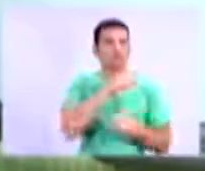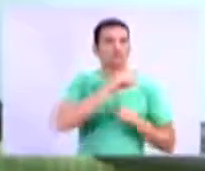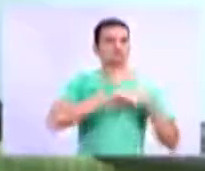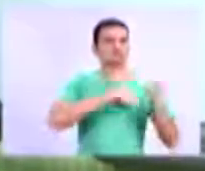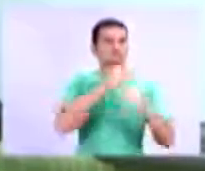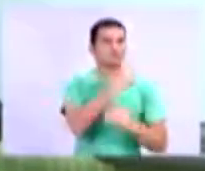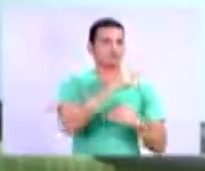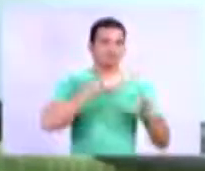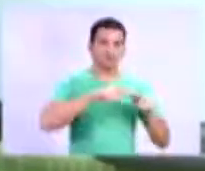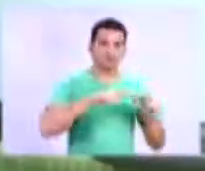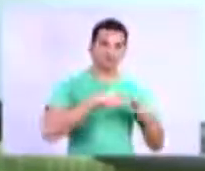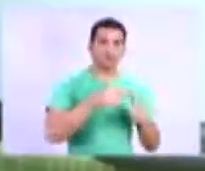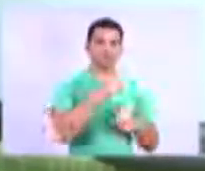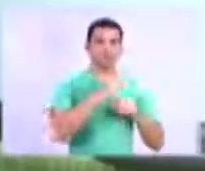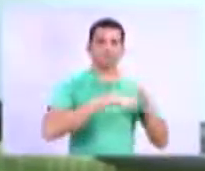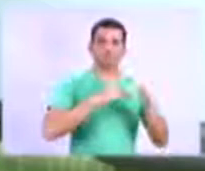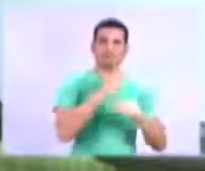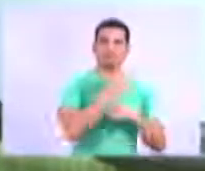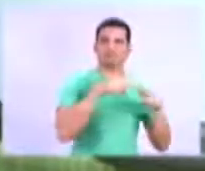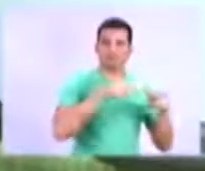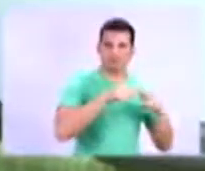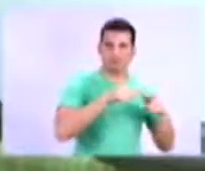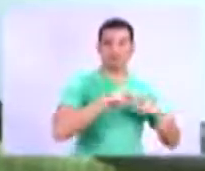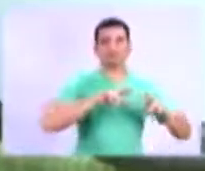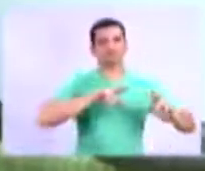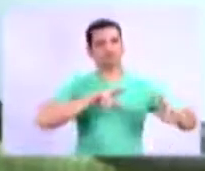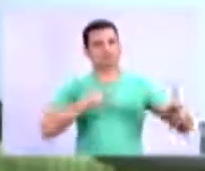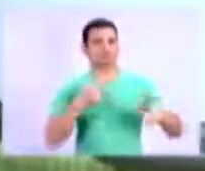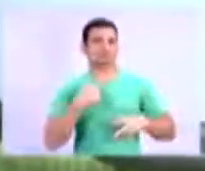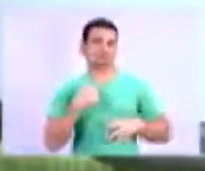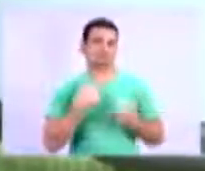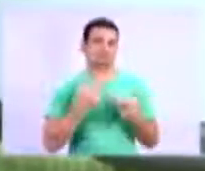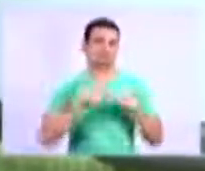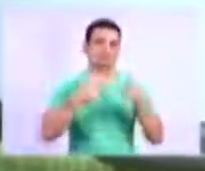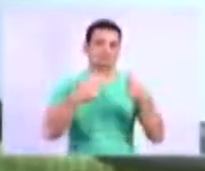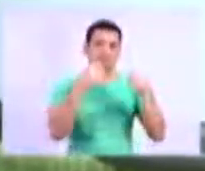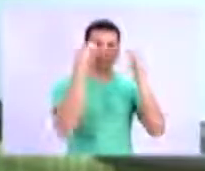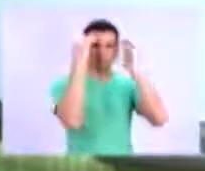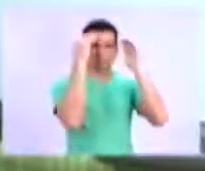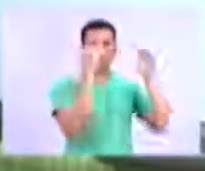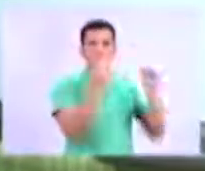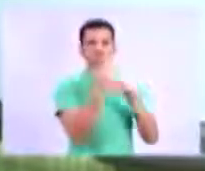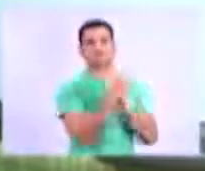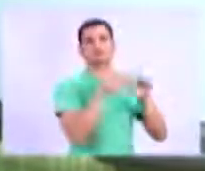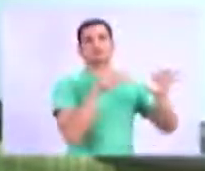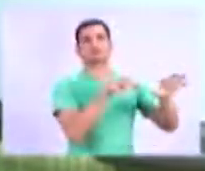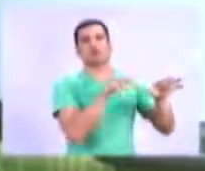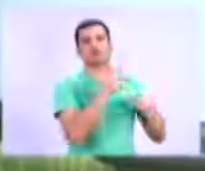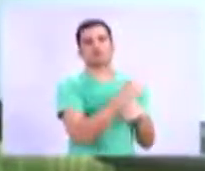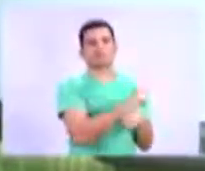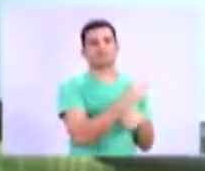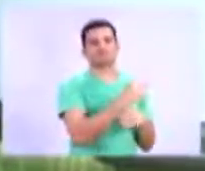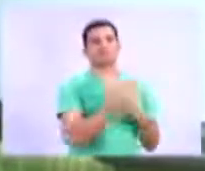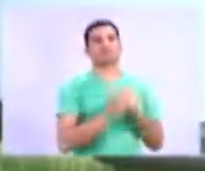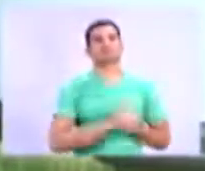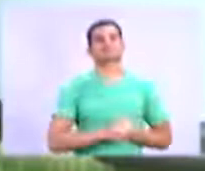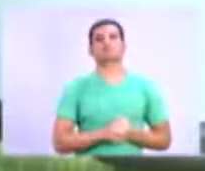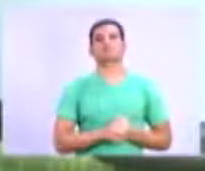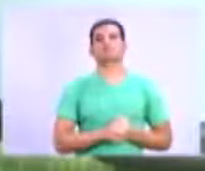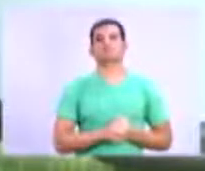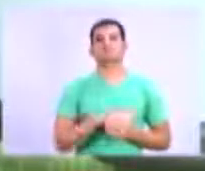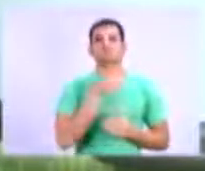desenvolve o seu trabalho, ela desenvolve o trabalho de uma maneira diferente da minha, mas eu tenho que respeitar essa maneira, desde que ela não